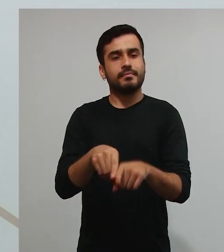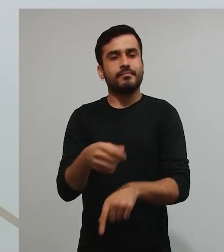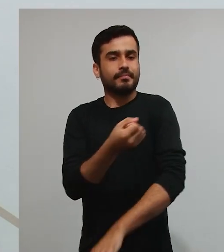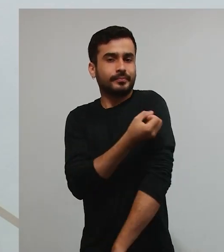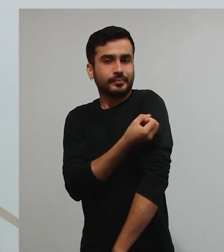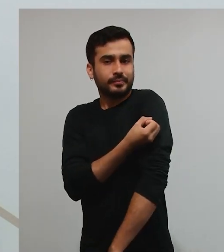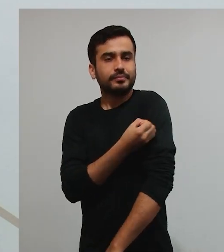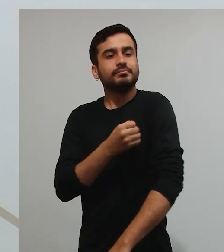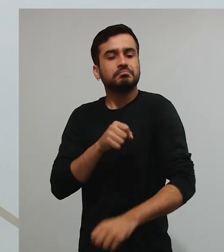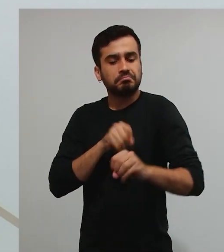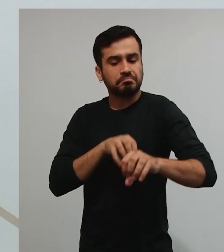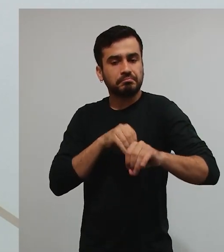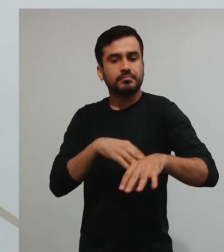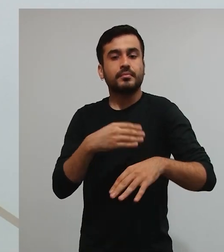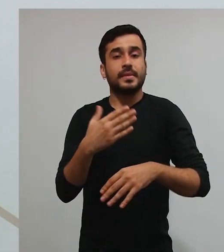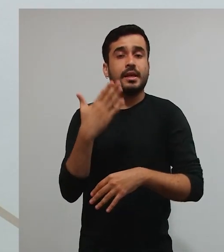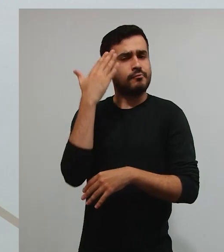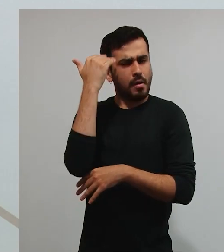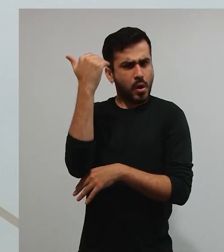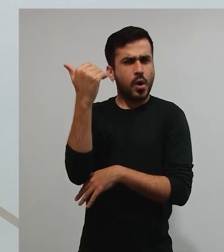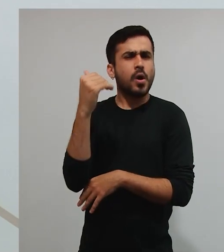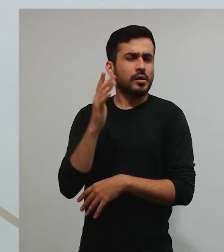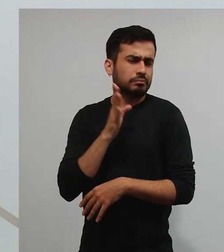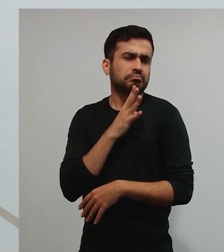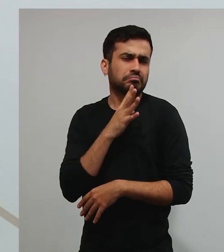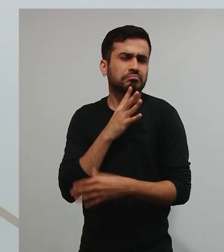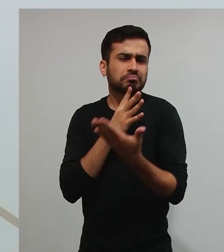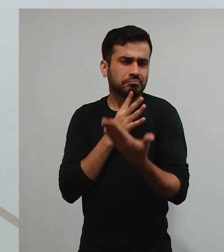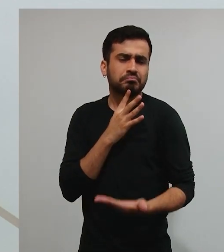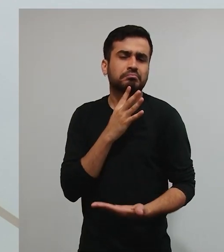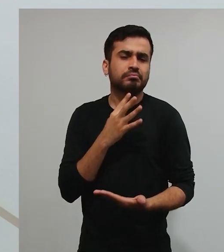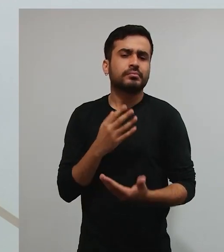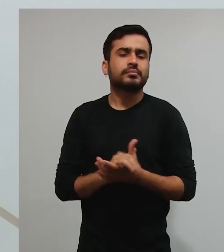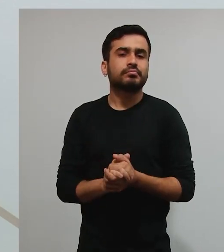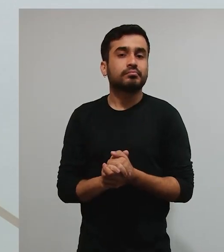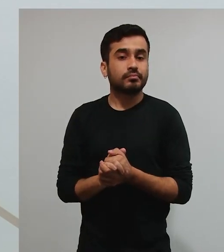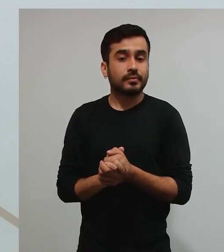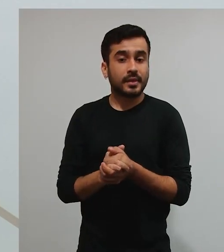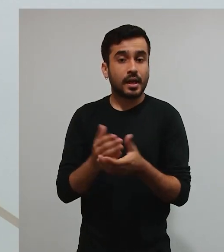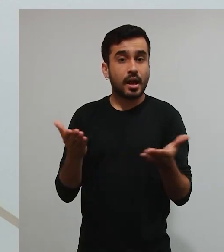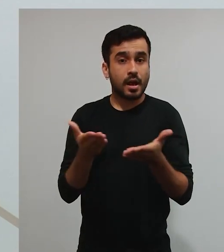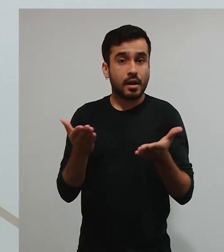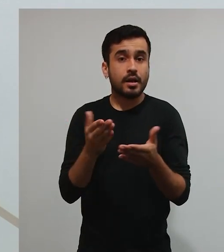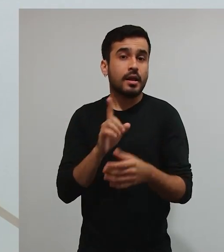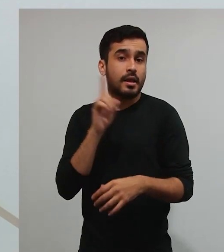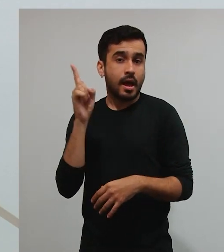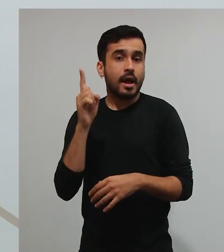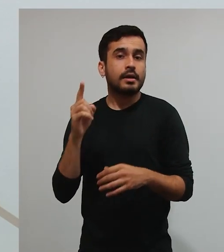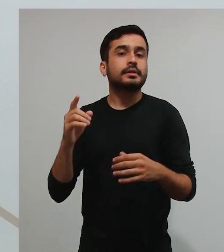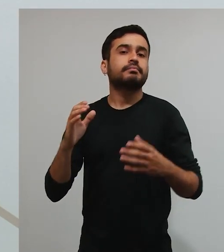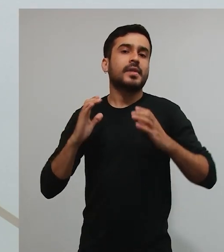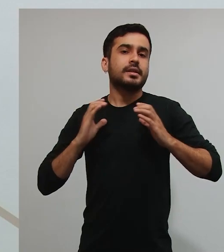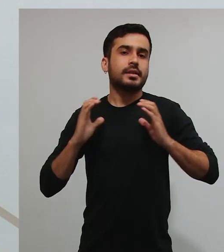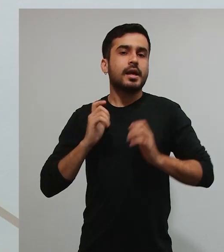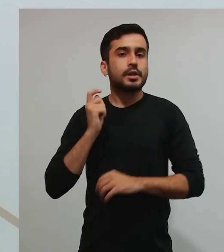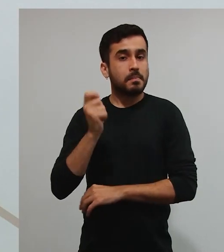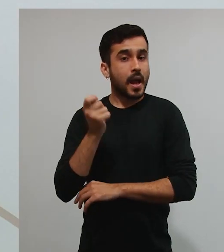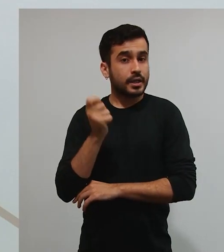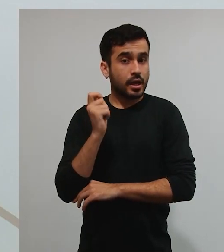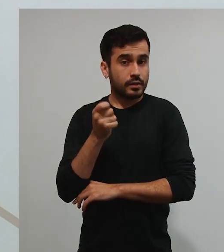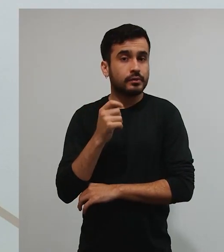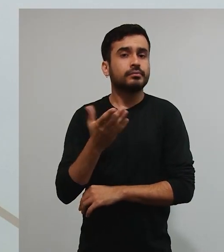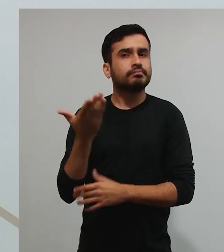momentos em que a gente toma uma decisão e toma uma escolha. E com essas oportunidades, a Janete se tornou